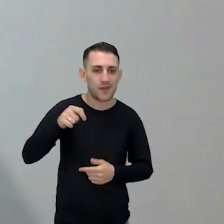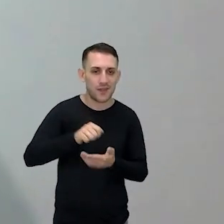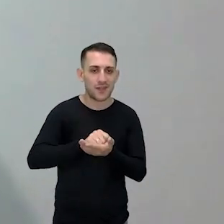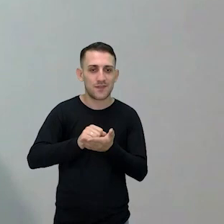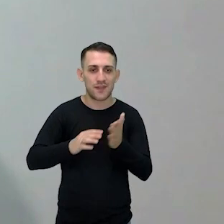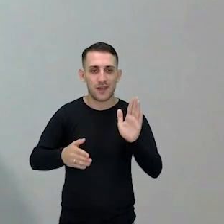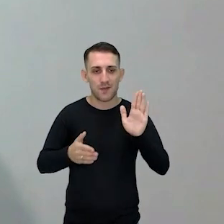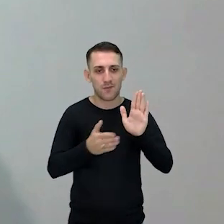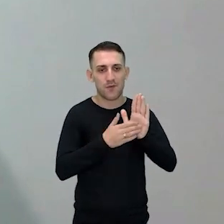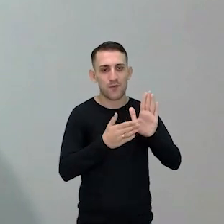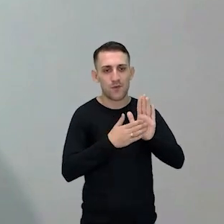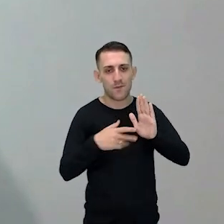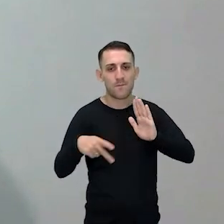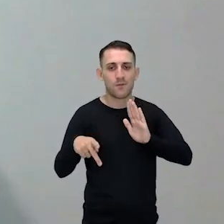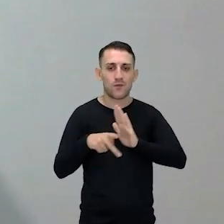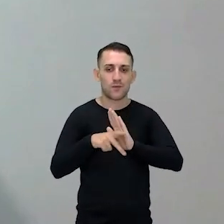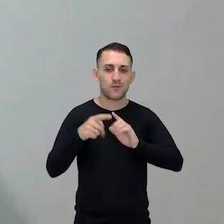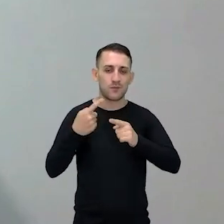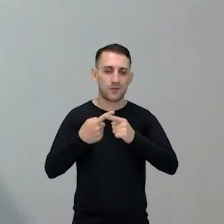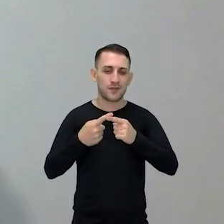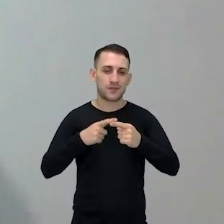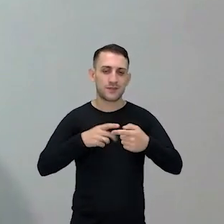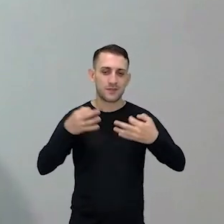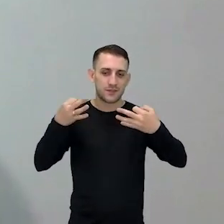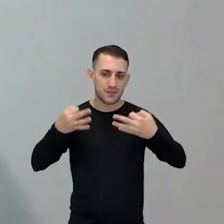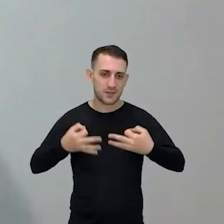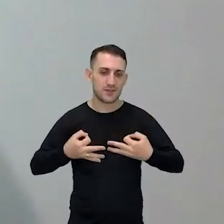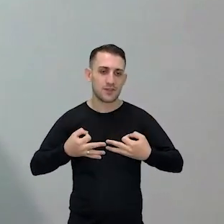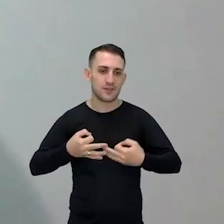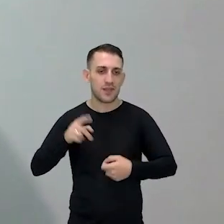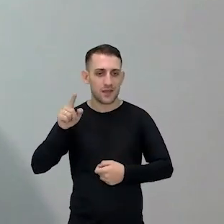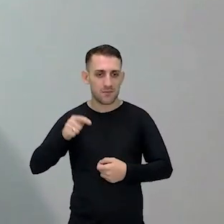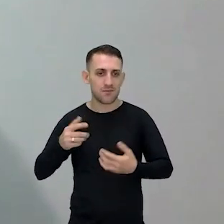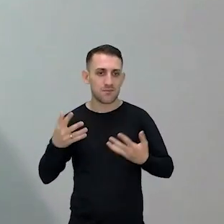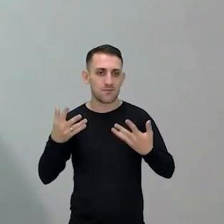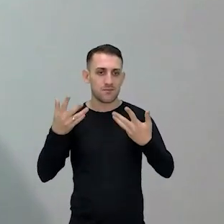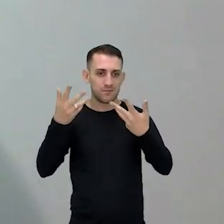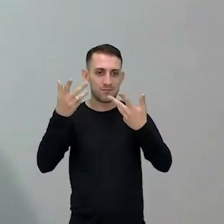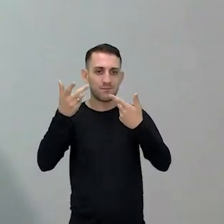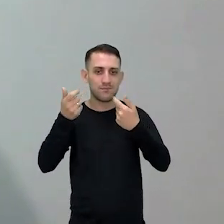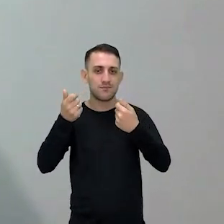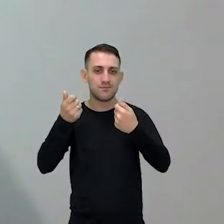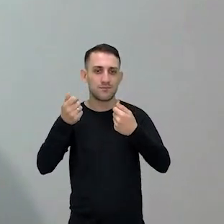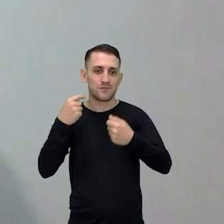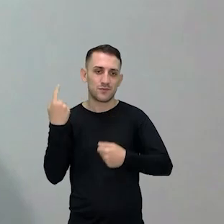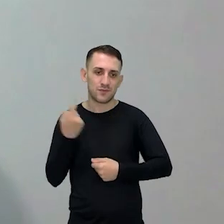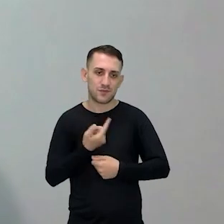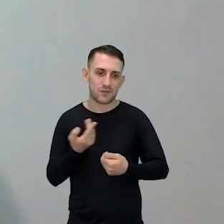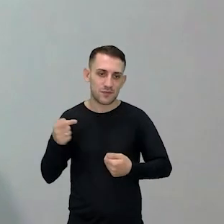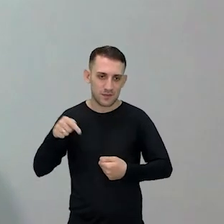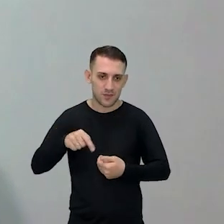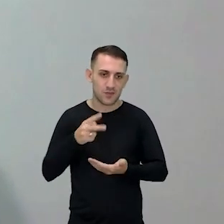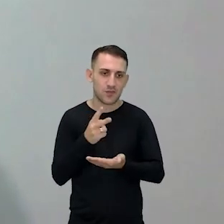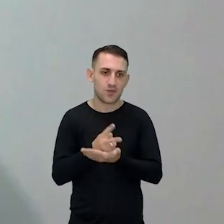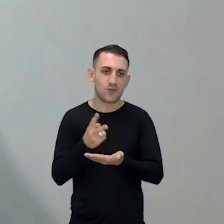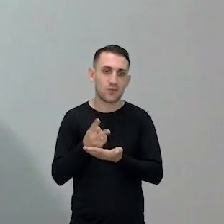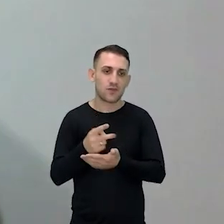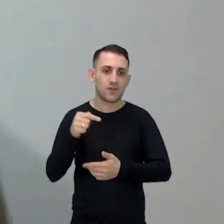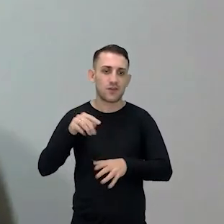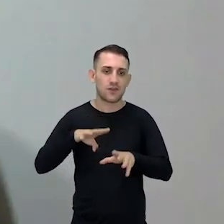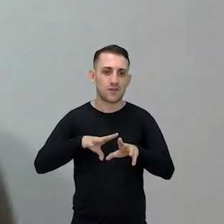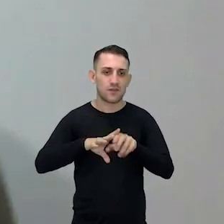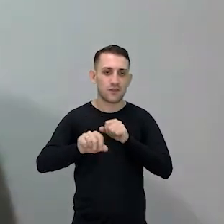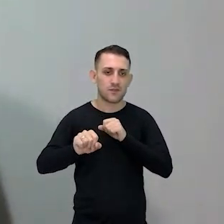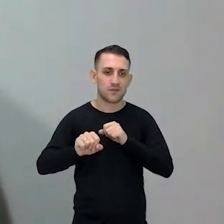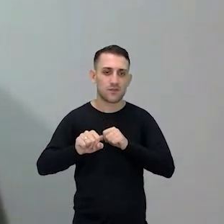essa proposta aí de experimentação, que eu tenho certeza que ia ser fenomenal. Então, vamos lá, né? Vamos dar continuidade à